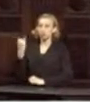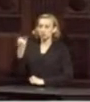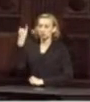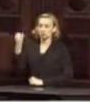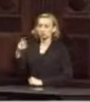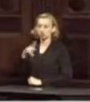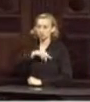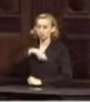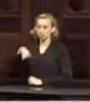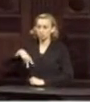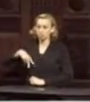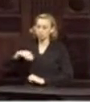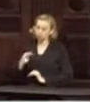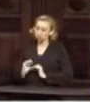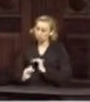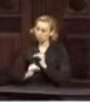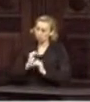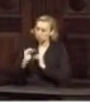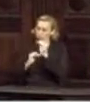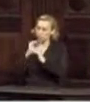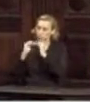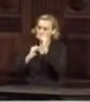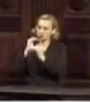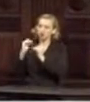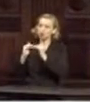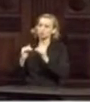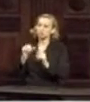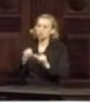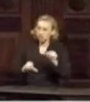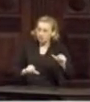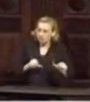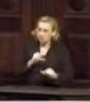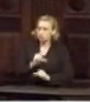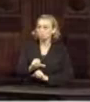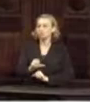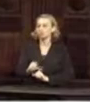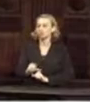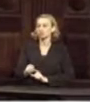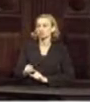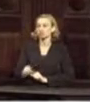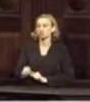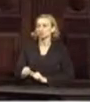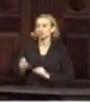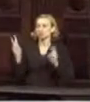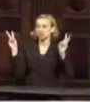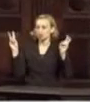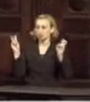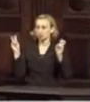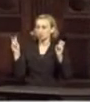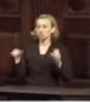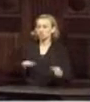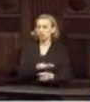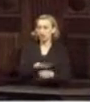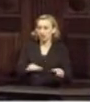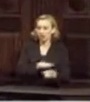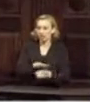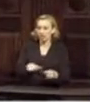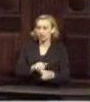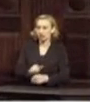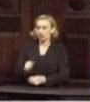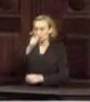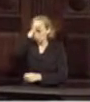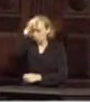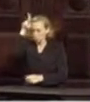Estado, avançando e realmente sendo transformador nessa relação da área pública com a área